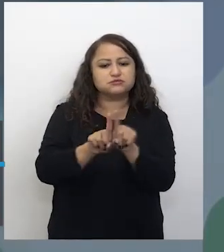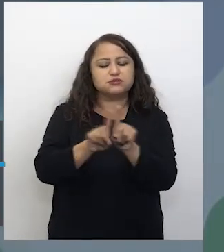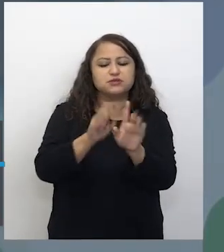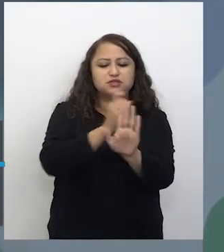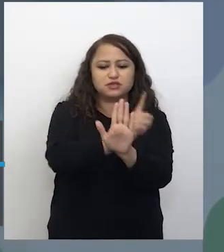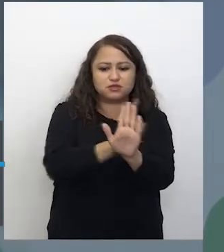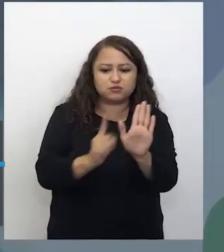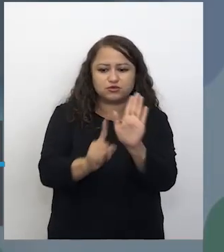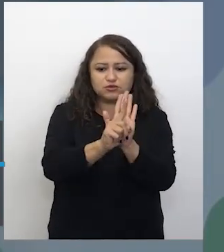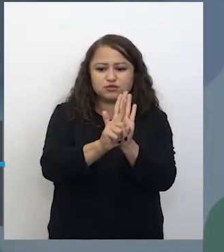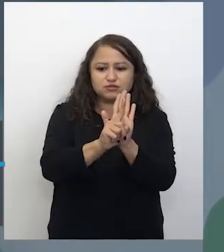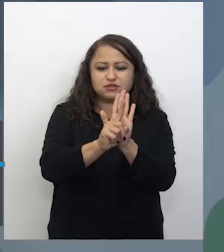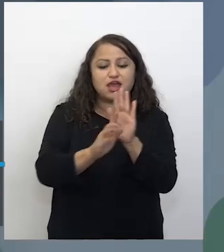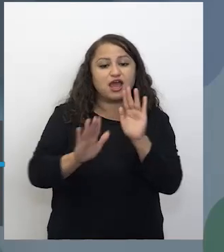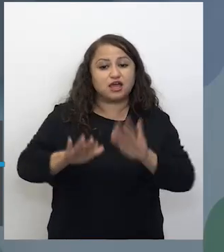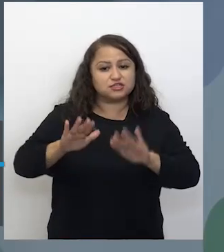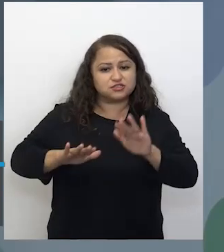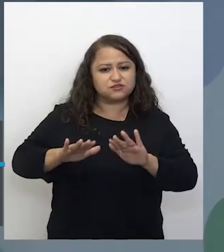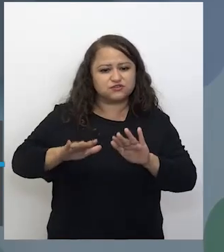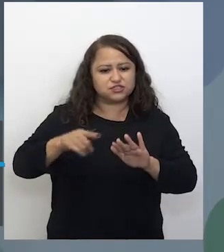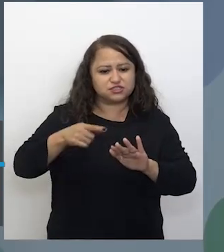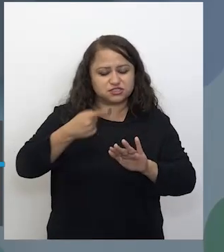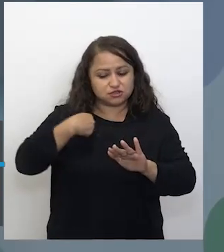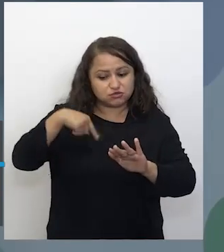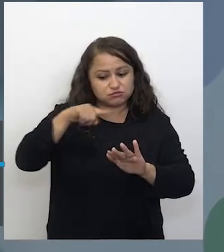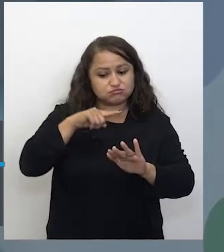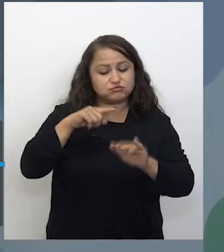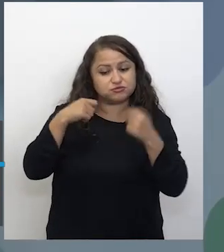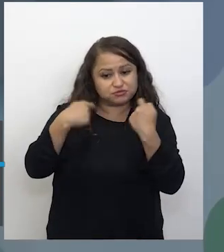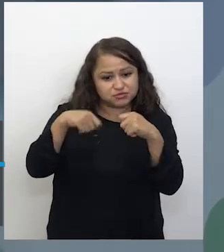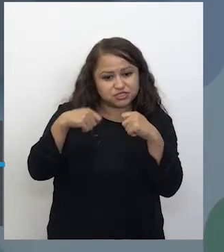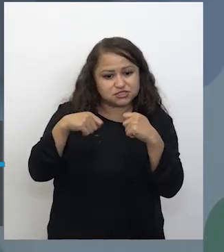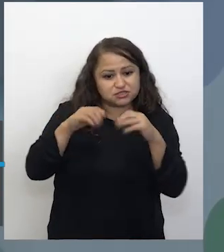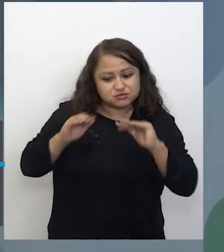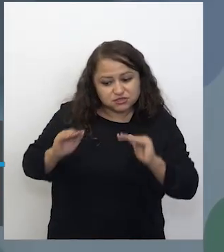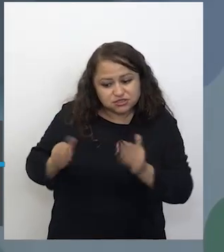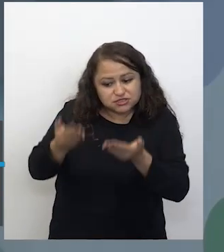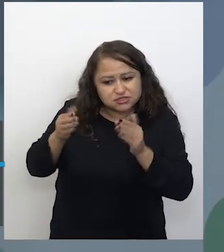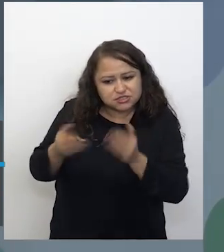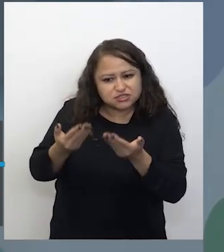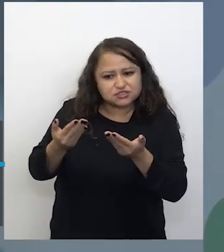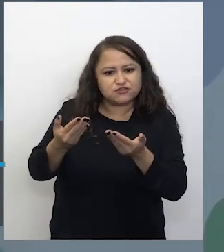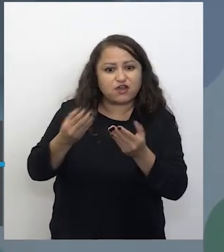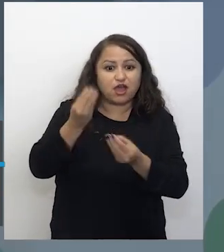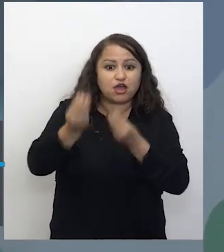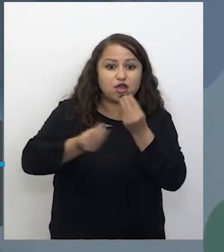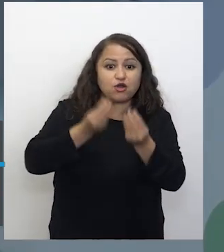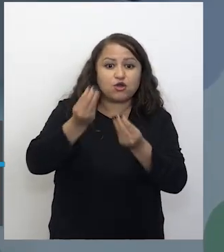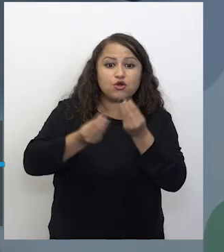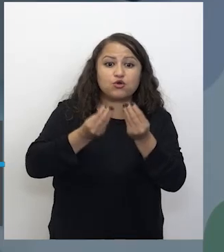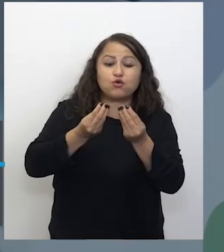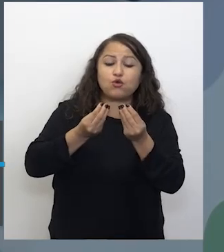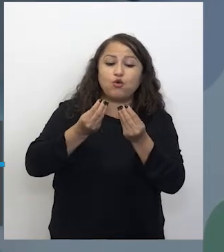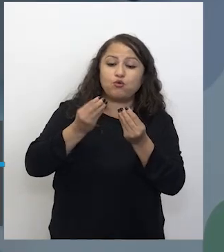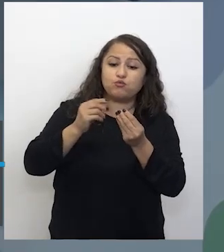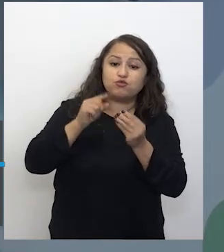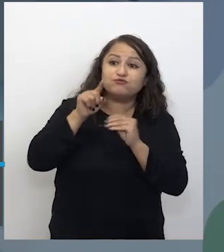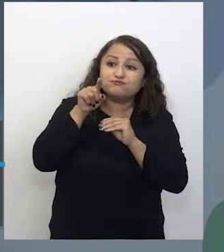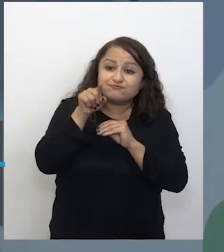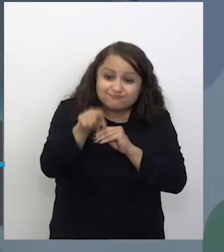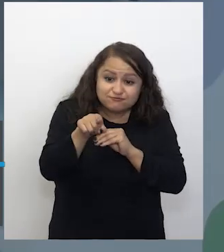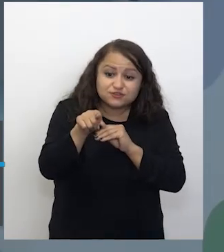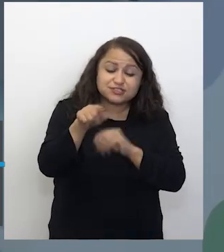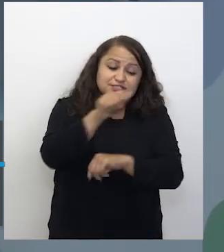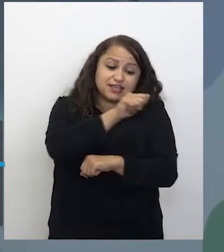gente dar tudo para o aluno, principalmente aqui, que a gente tem muitas limitações em relação aos direitos autorais, mas cabe ao